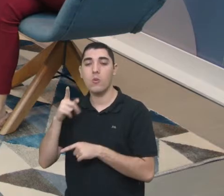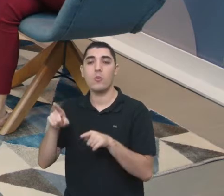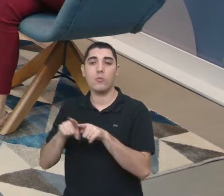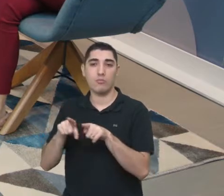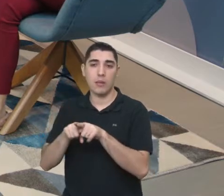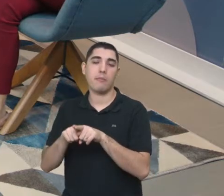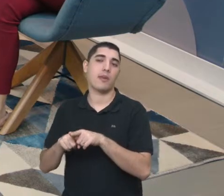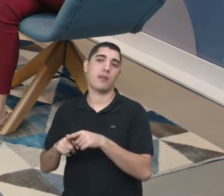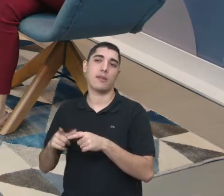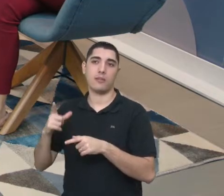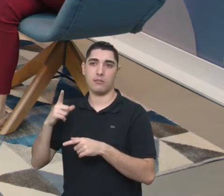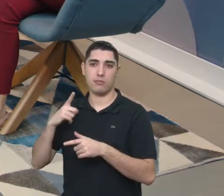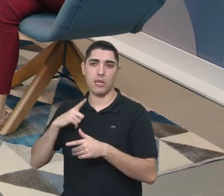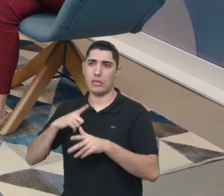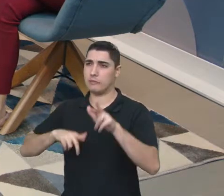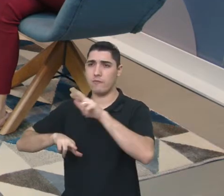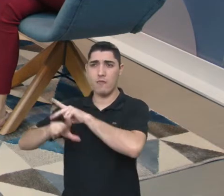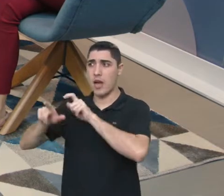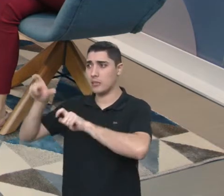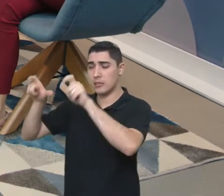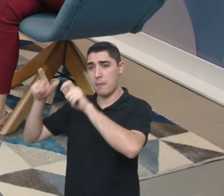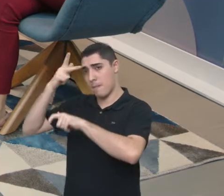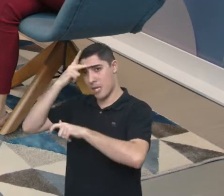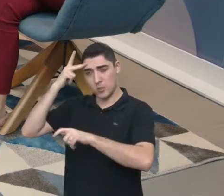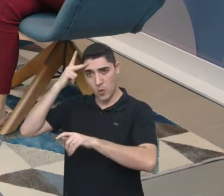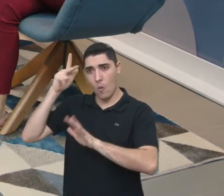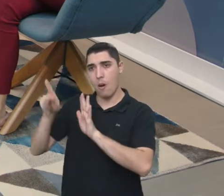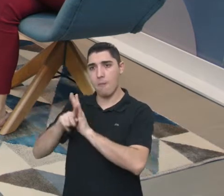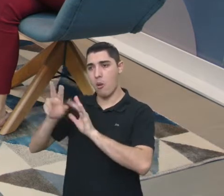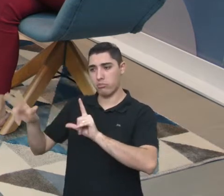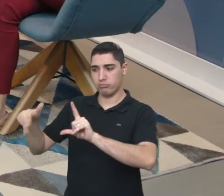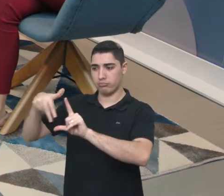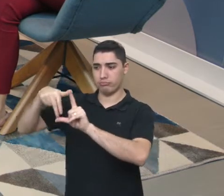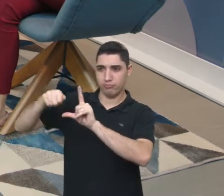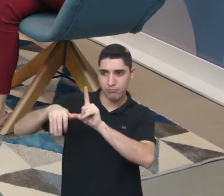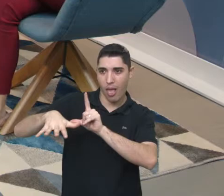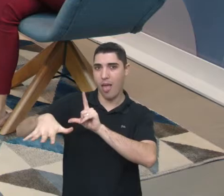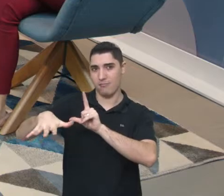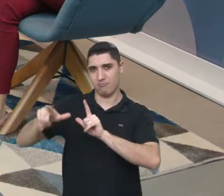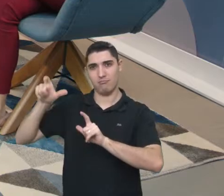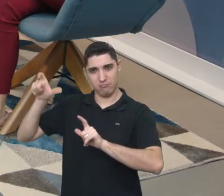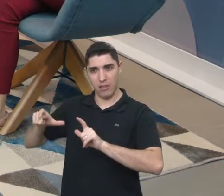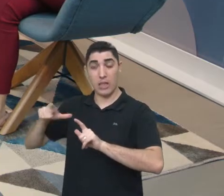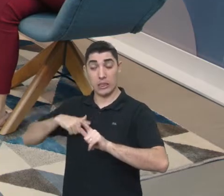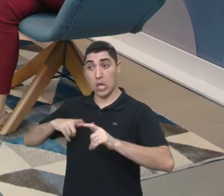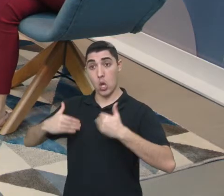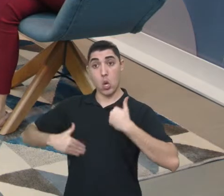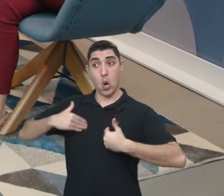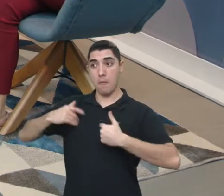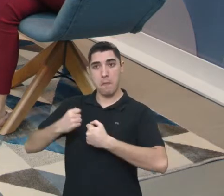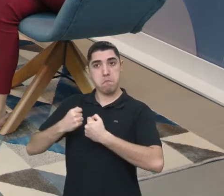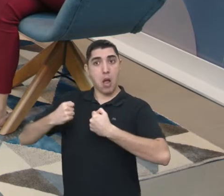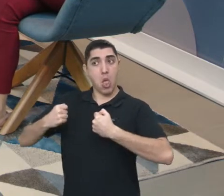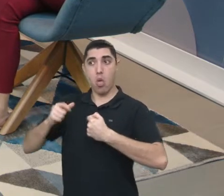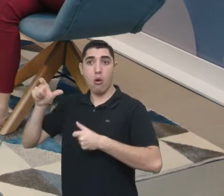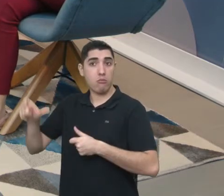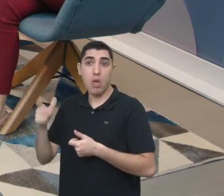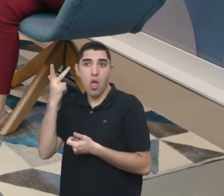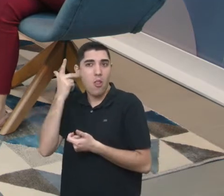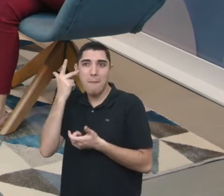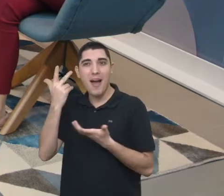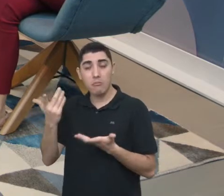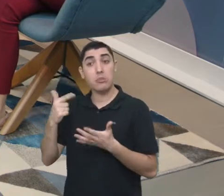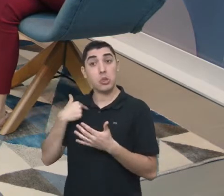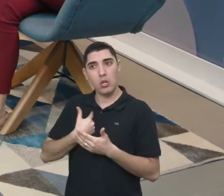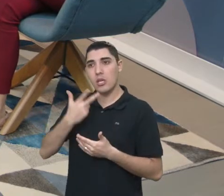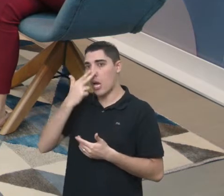temos diversas outras, vamos dizer assim, influenciadoras, né, que têm corpos diferentes, que têm corpos maiores. Eu acredito que a gente